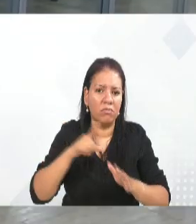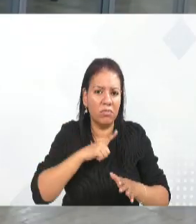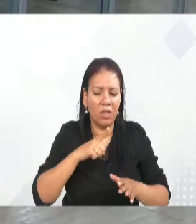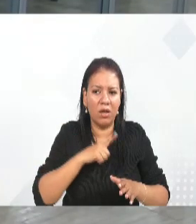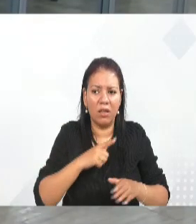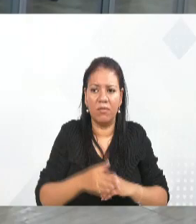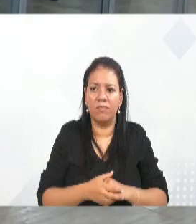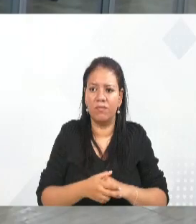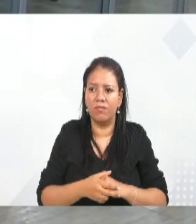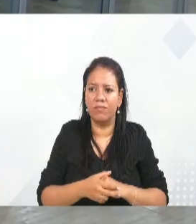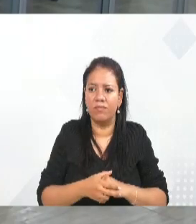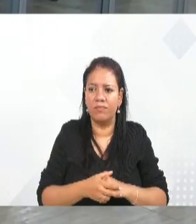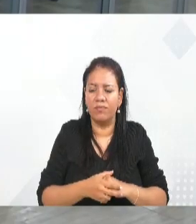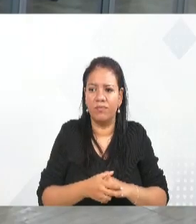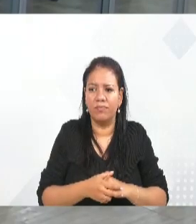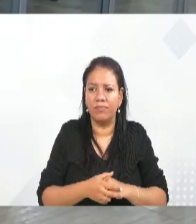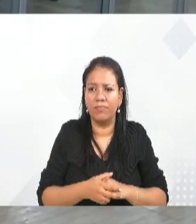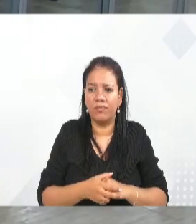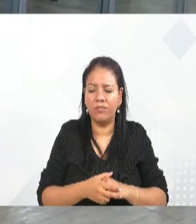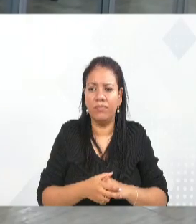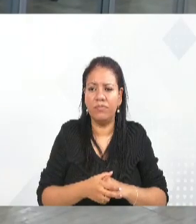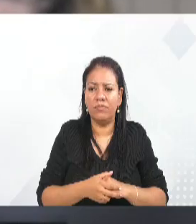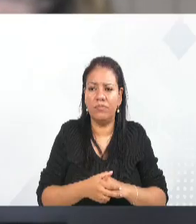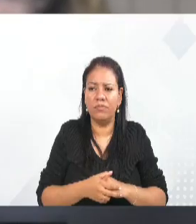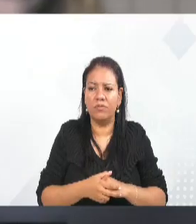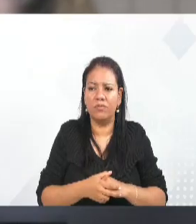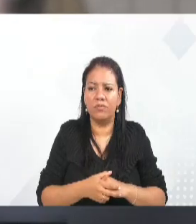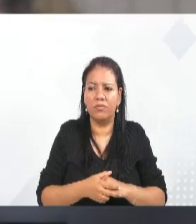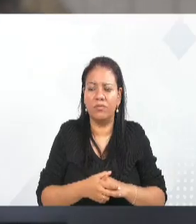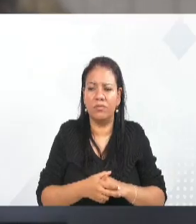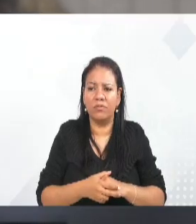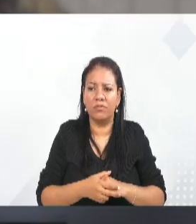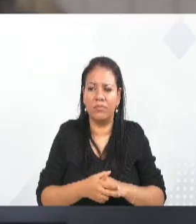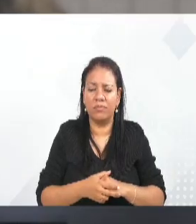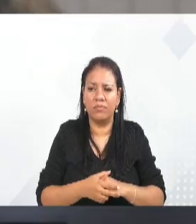autorização para vereador Adriano Pereira